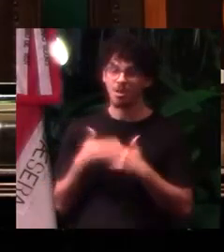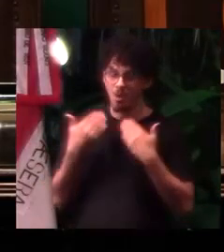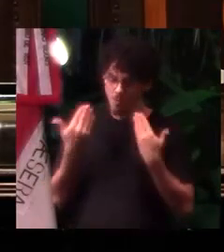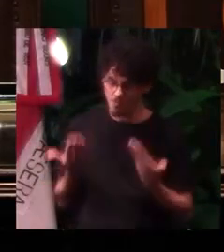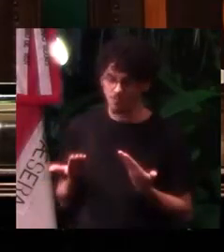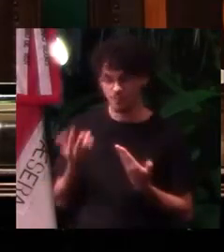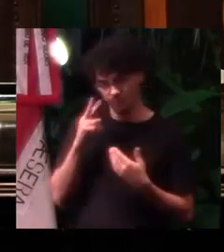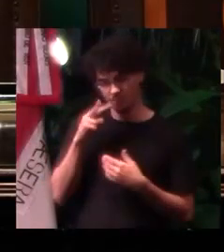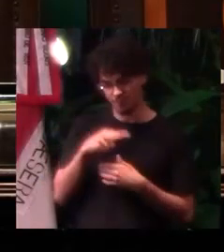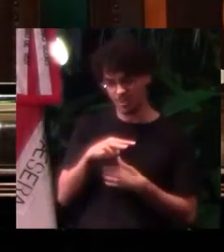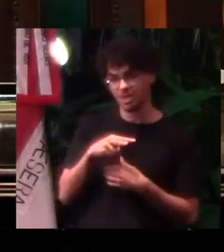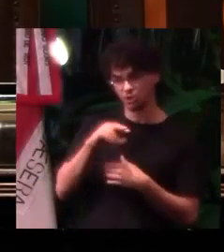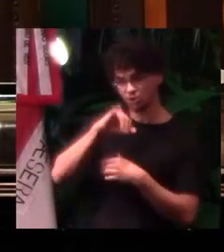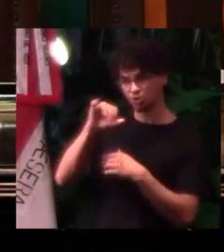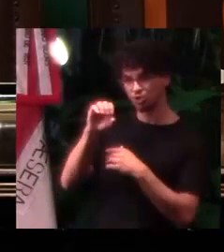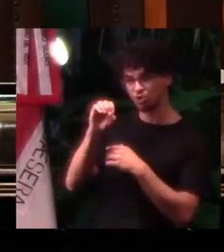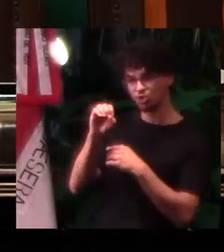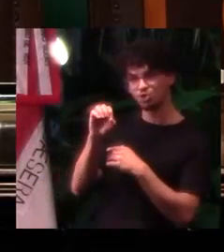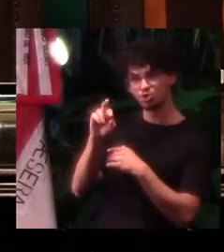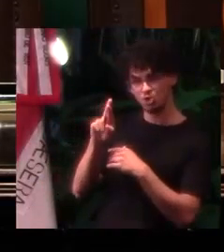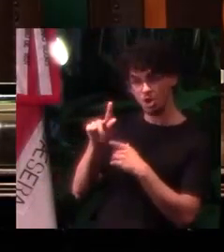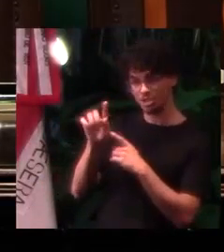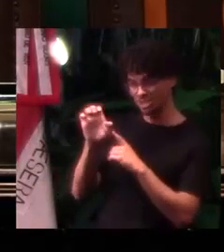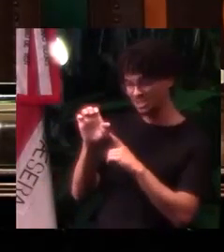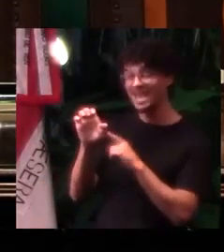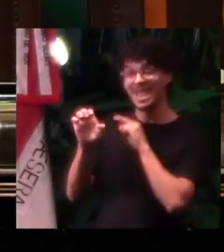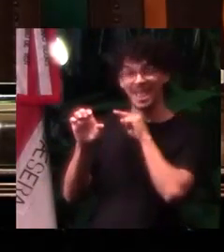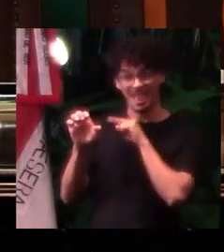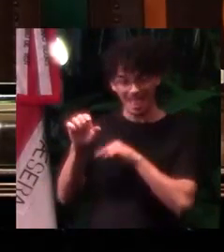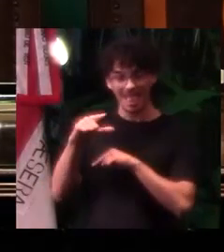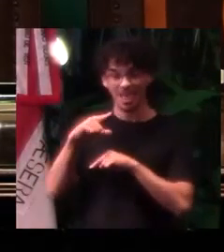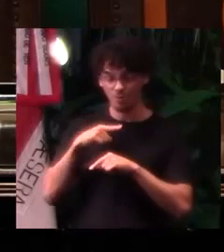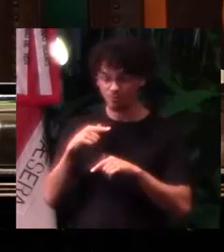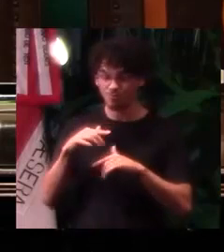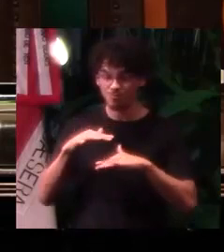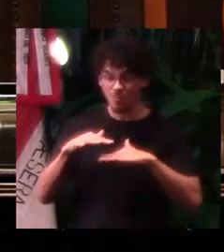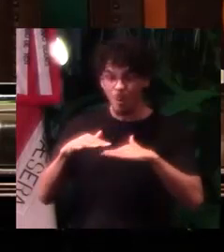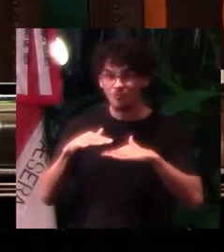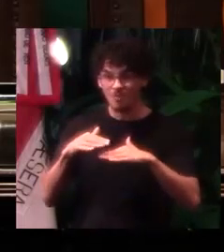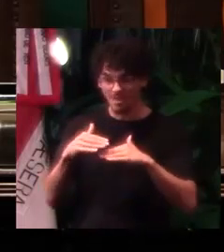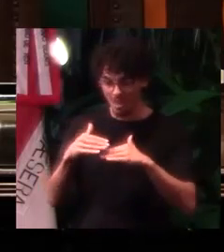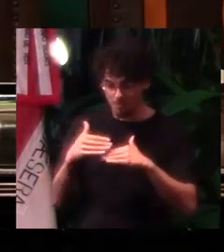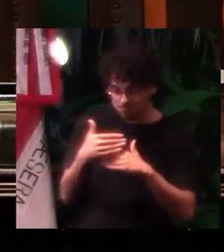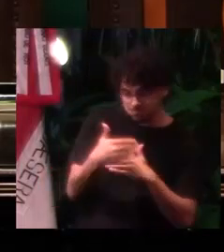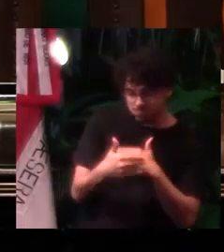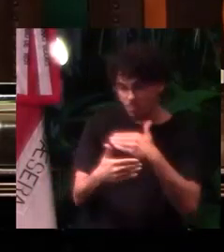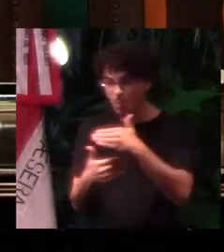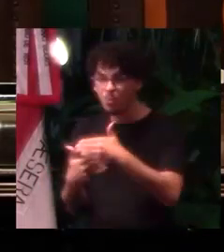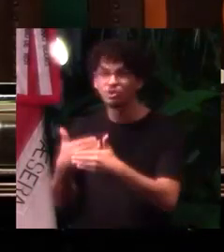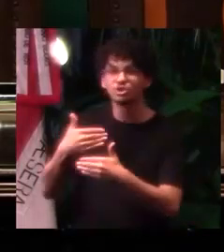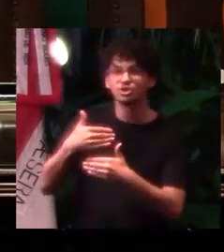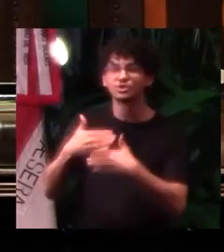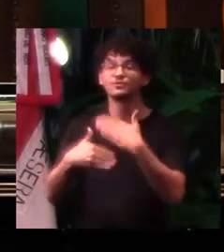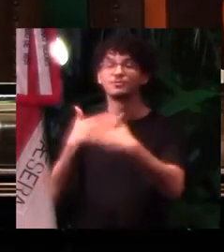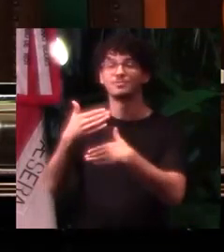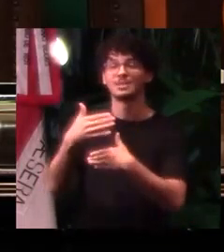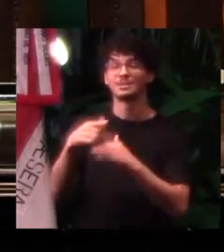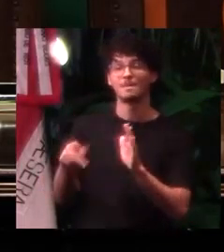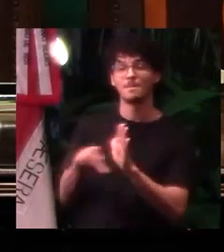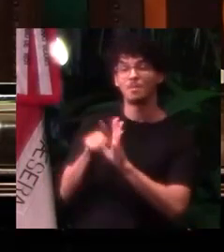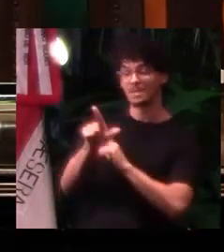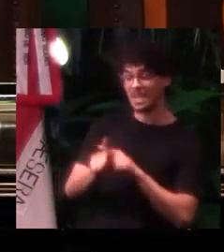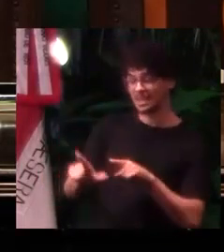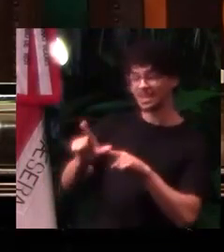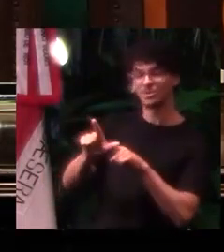do Derrida, é um elemento da literatura. Né, a literatura ela tem um segredo, né, e